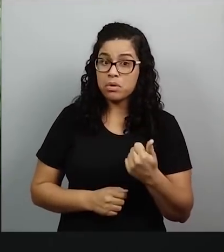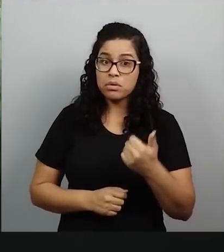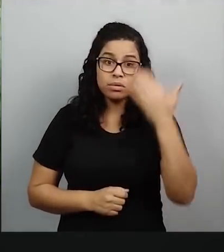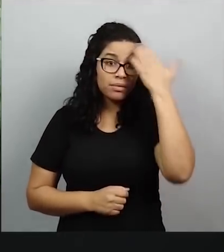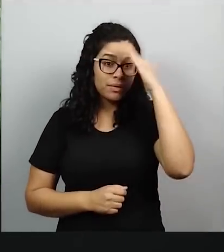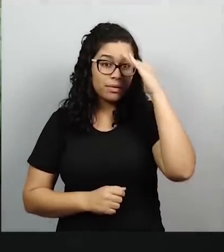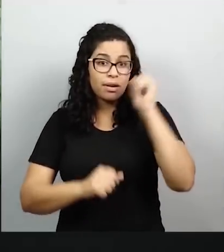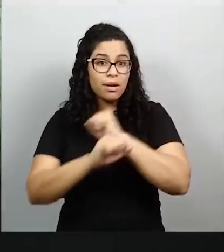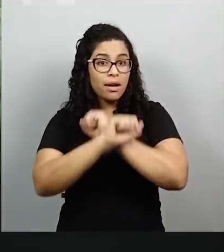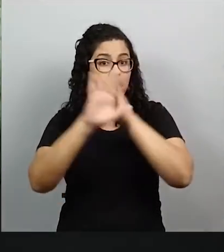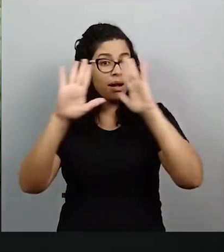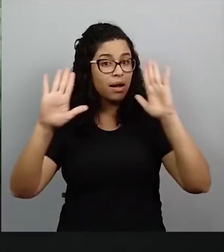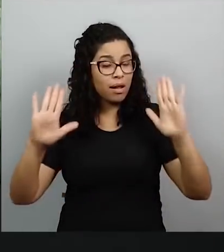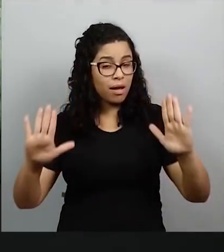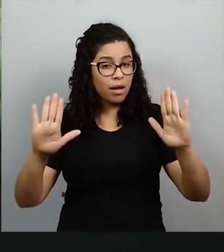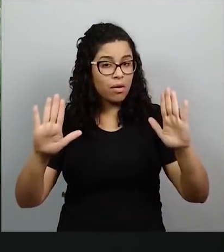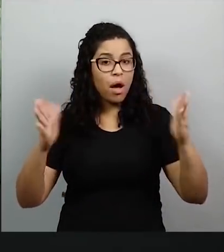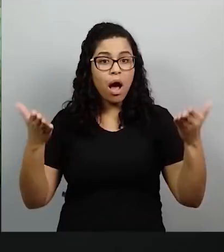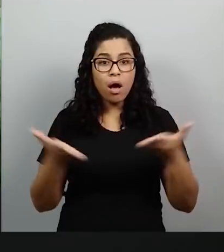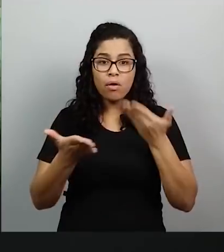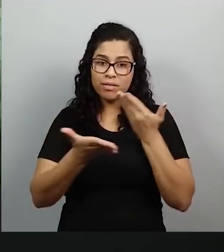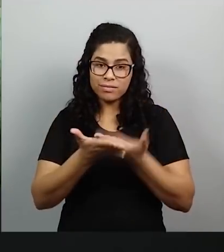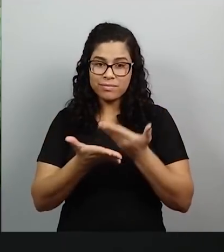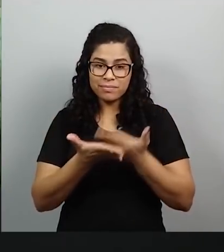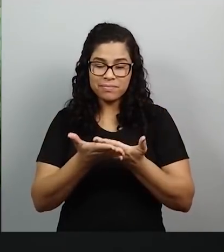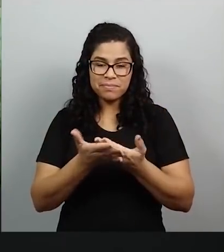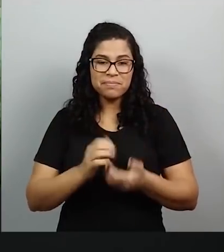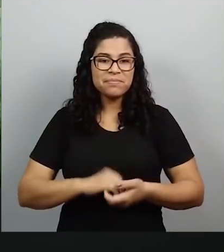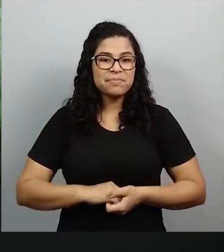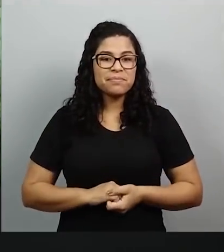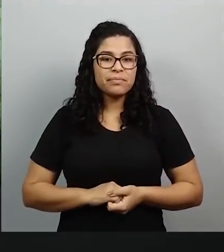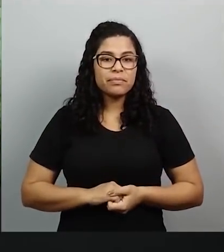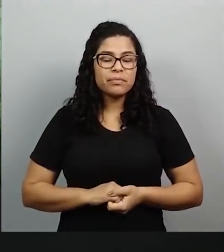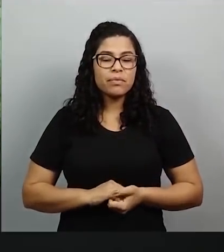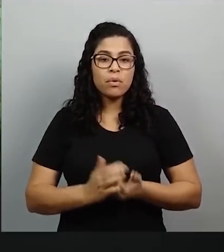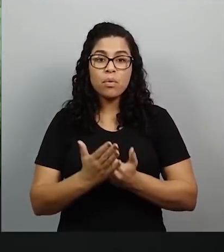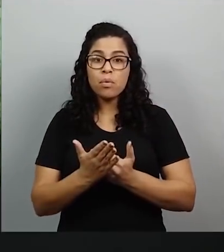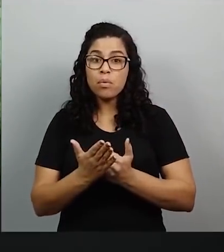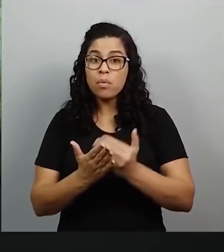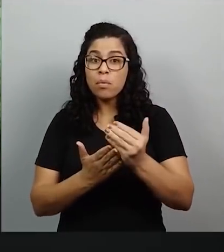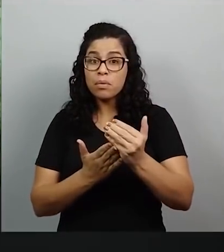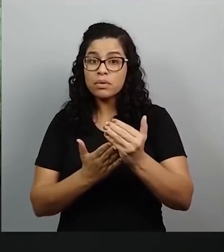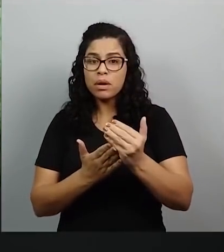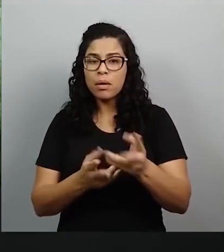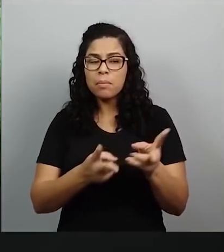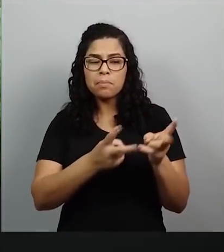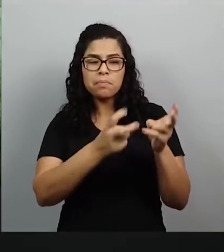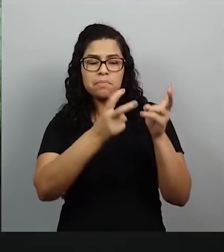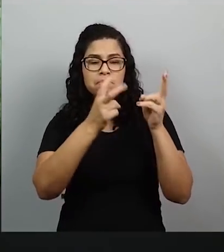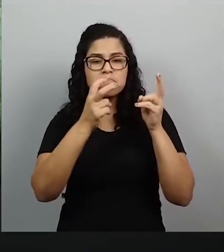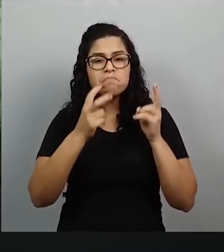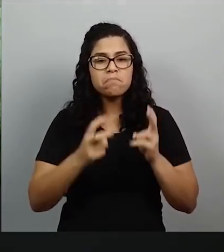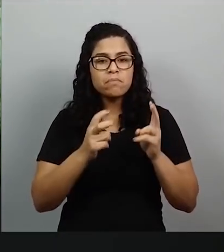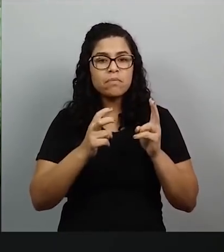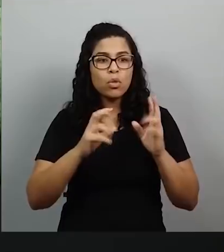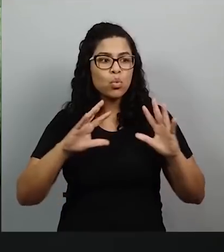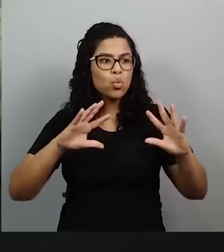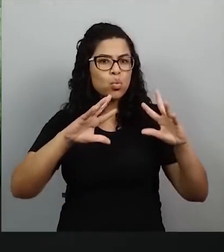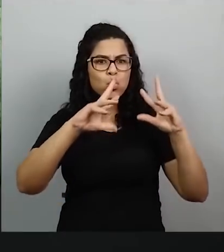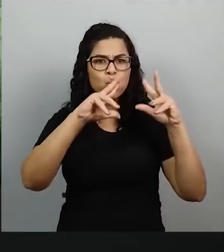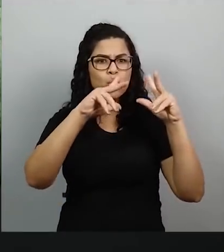gente vai entender no decorrer dessa aula. Para a gente poder começar a perceber toda